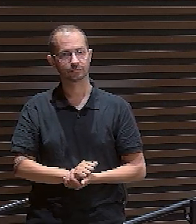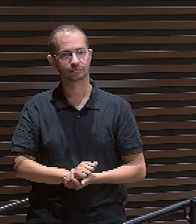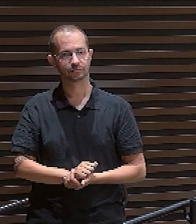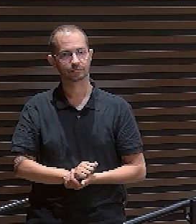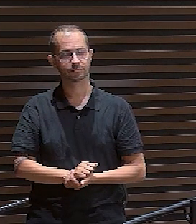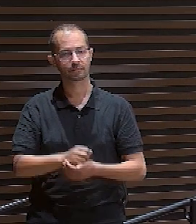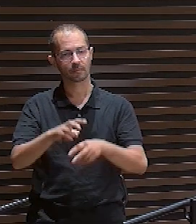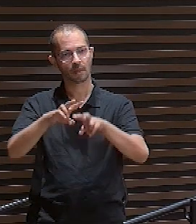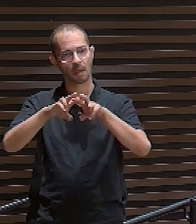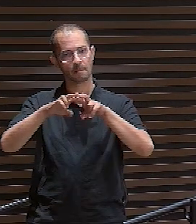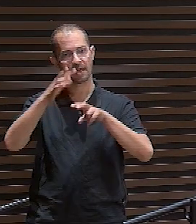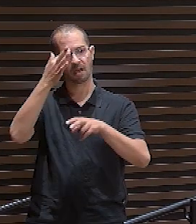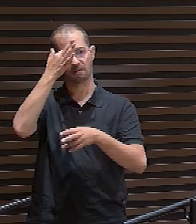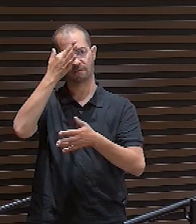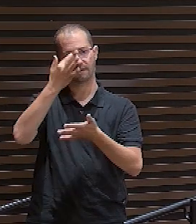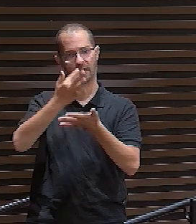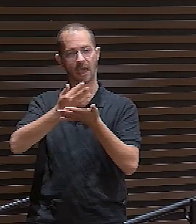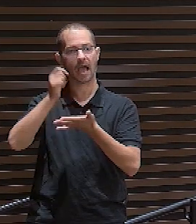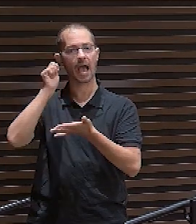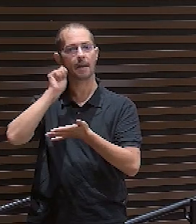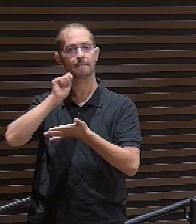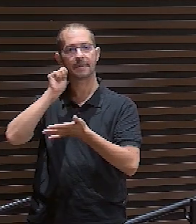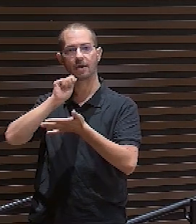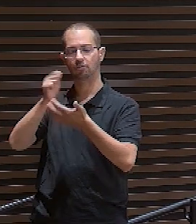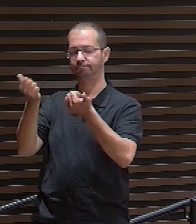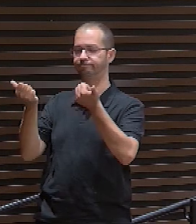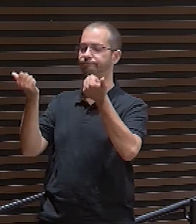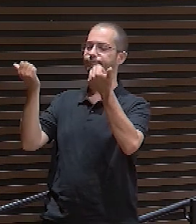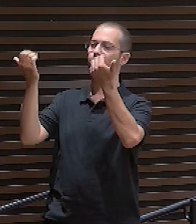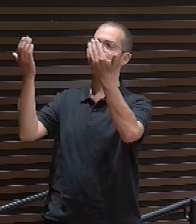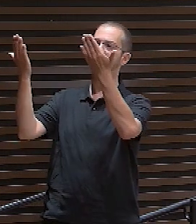Pela fé, Abel ofereceu.